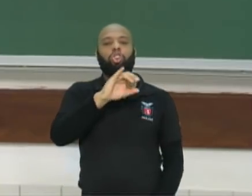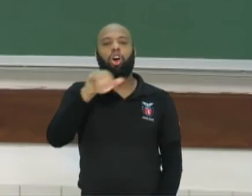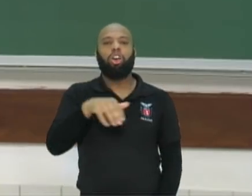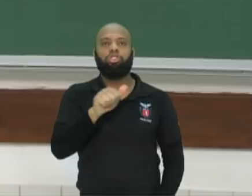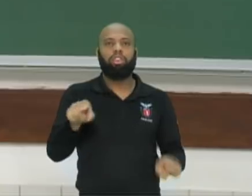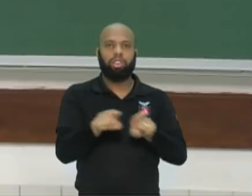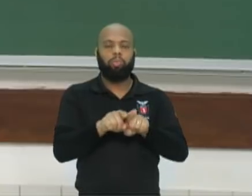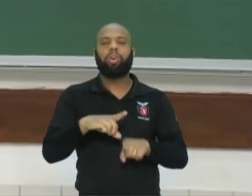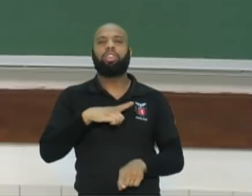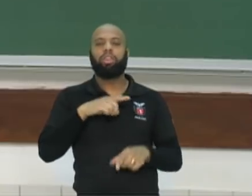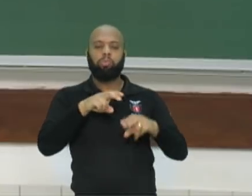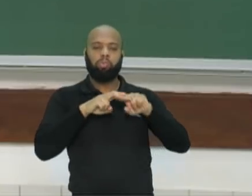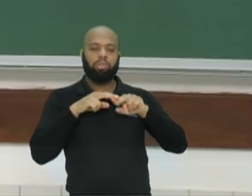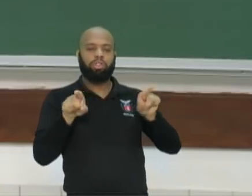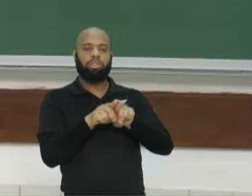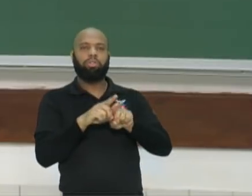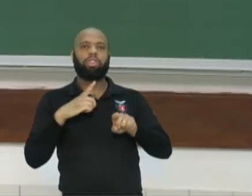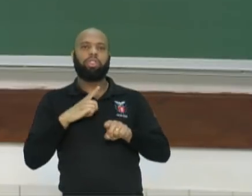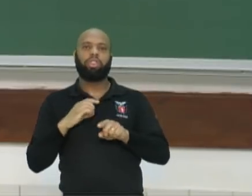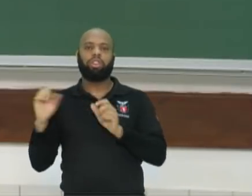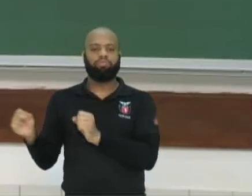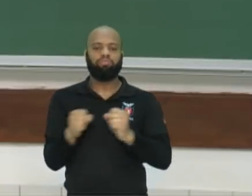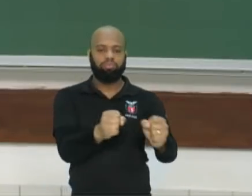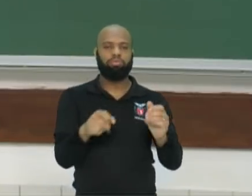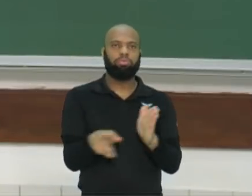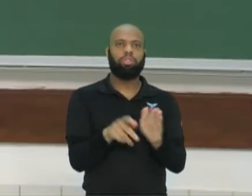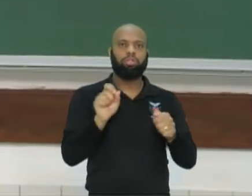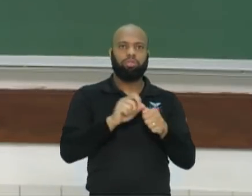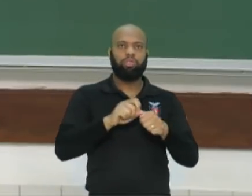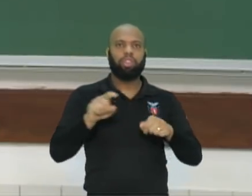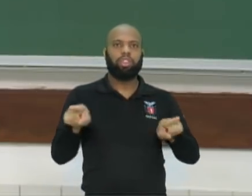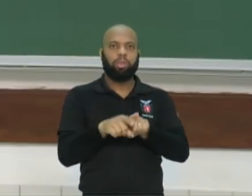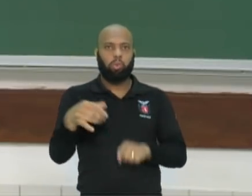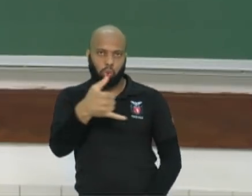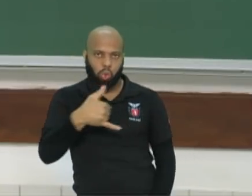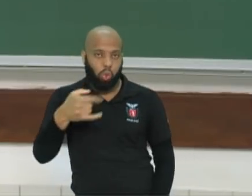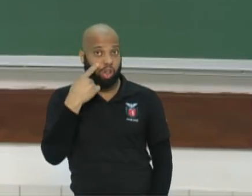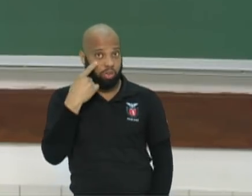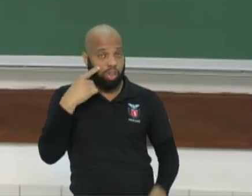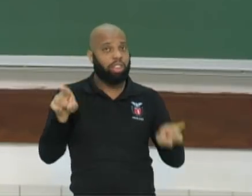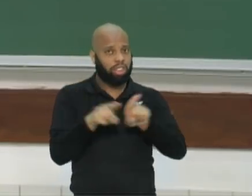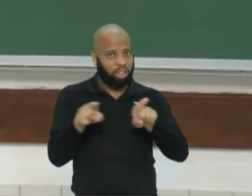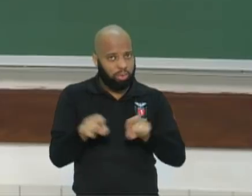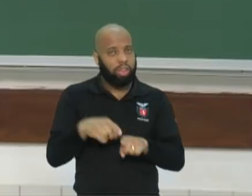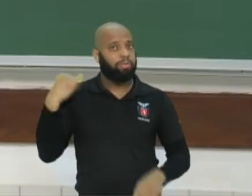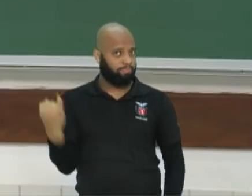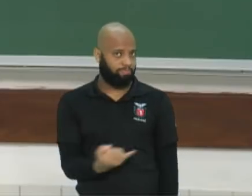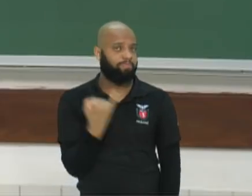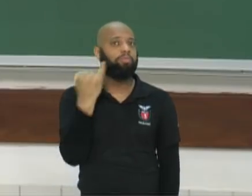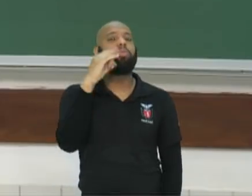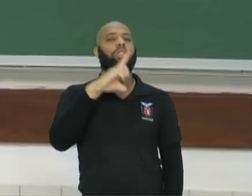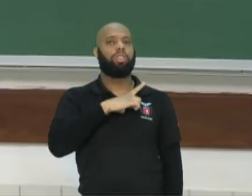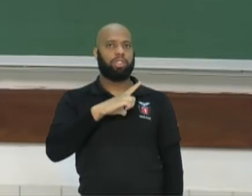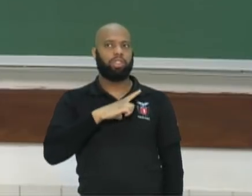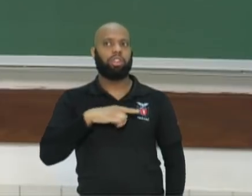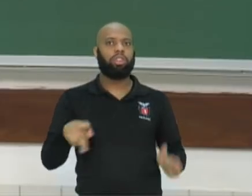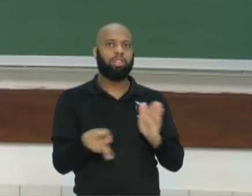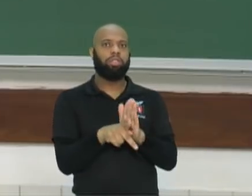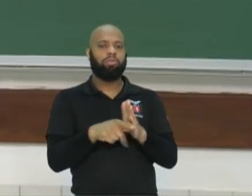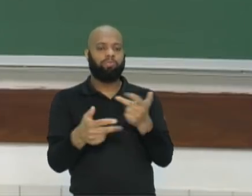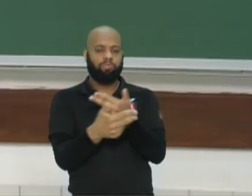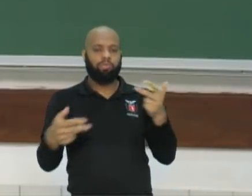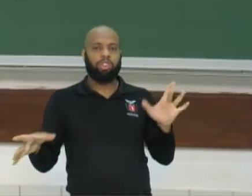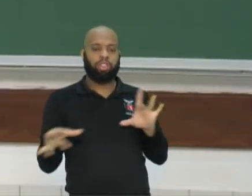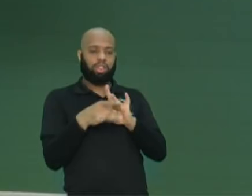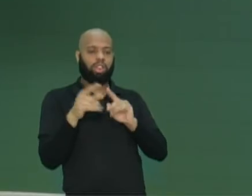região, e aí as fábricas se instalam ali para produzir o óleo. Então vejam o quanto isso é importante, né, de atividades